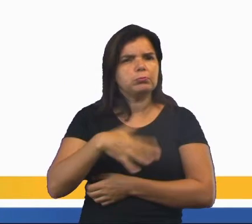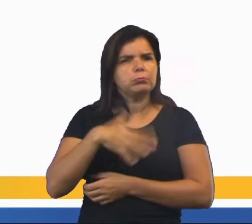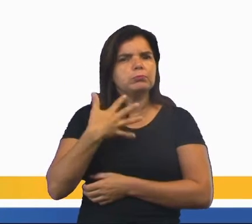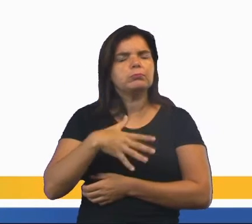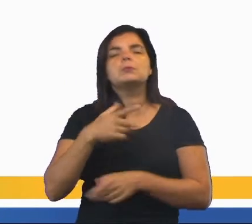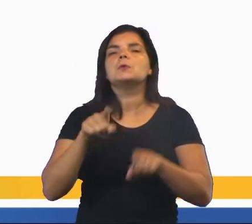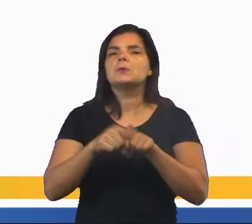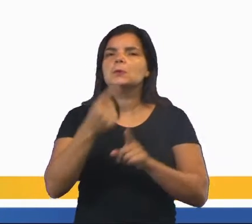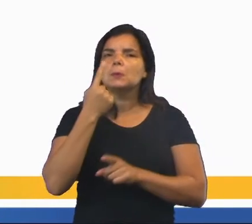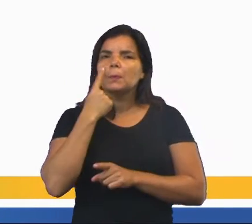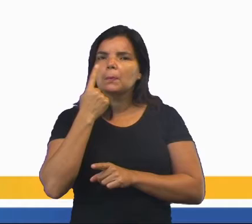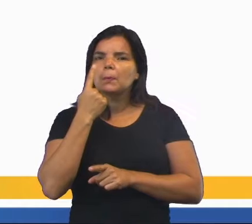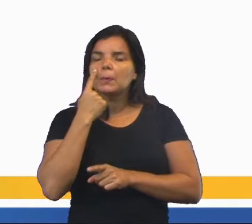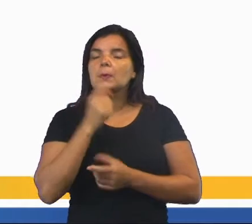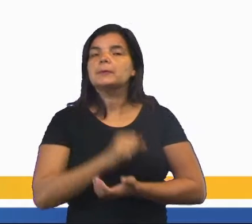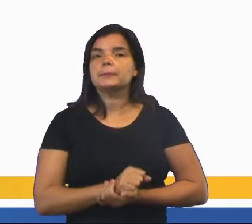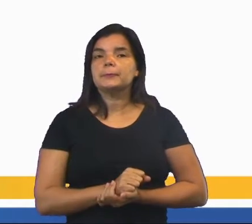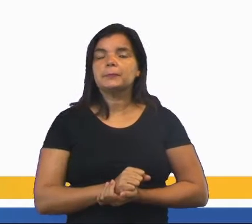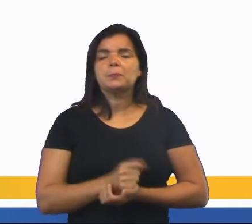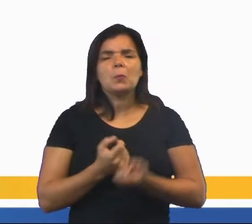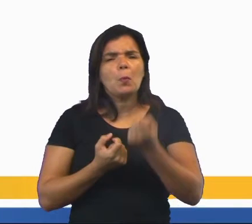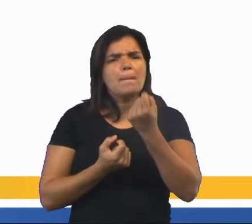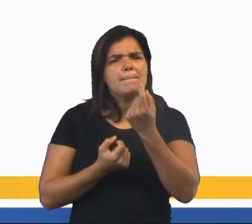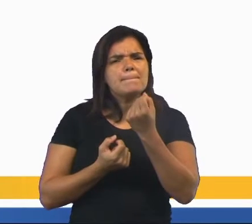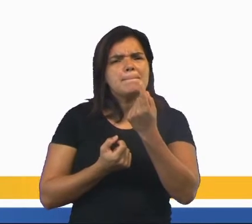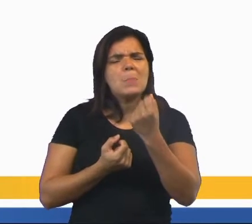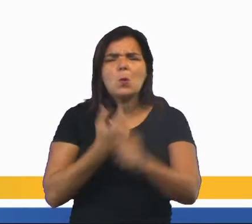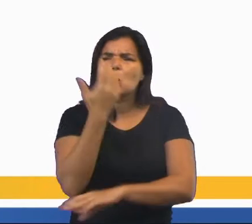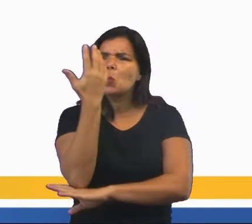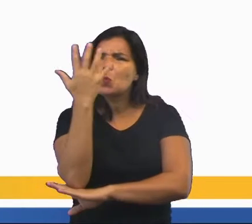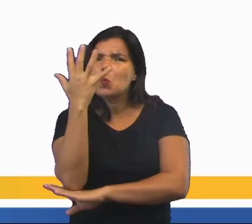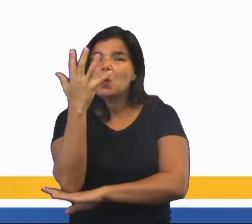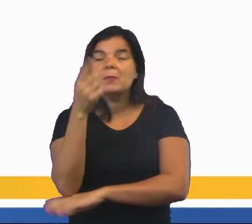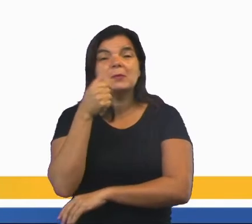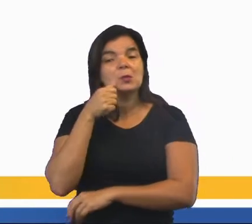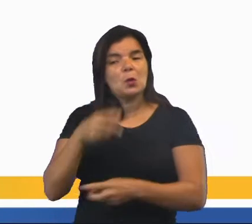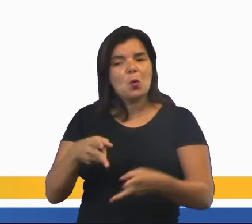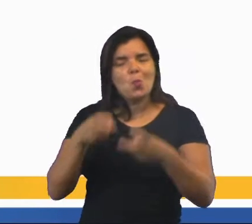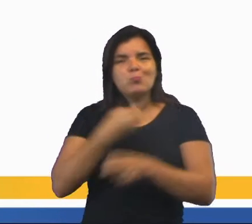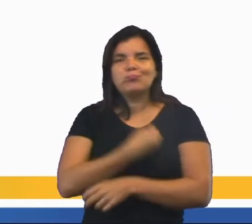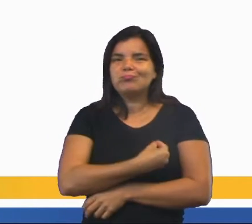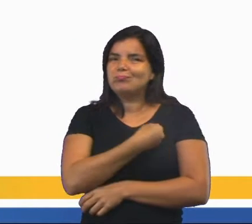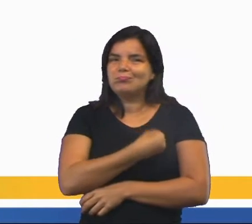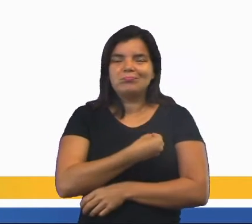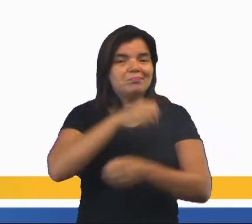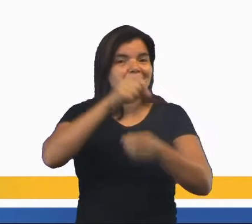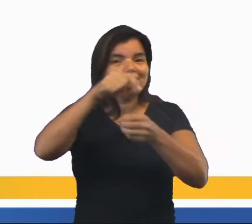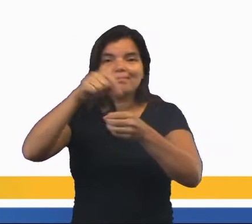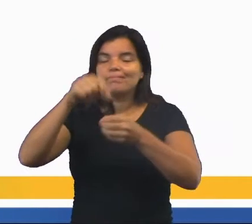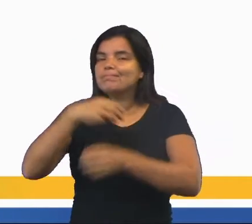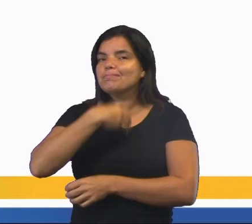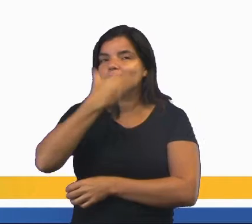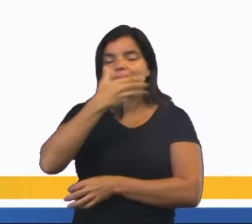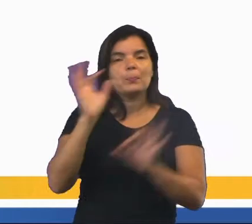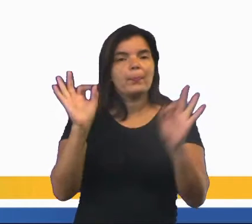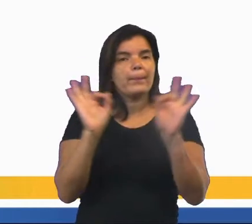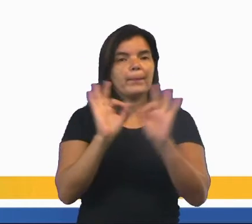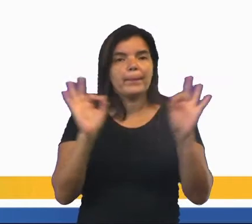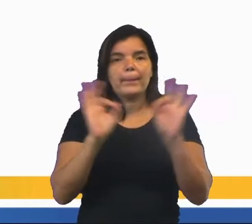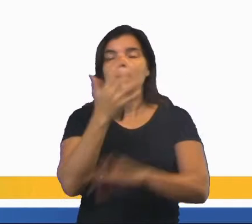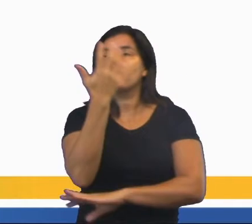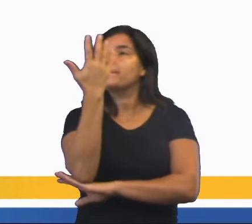consegue visualizar aí pouquíssima vegetação, você não consegue ver a presença de plantas frutíferas, né, de